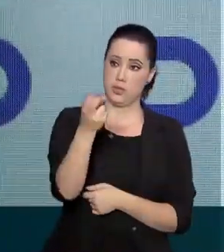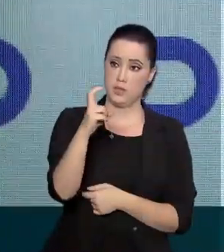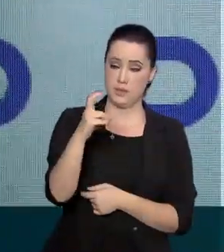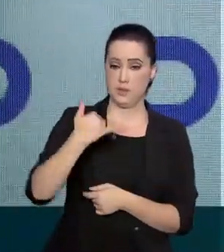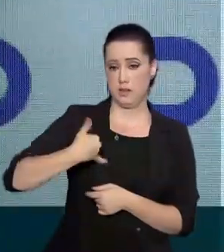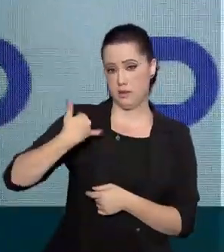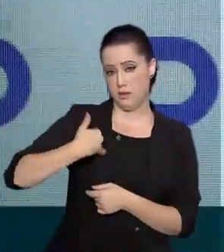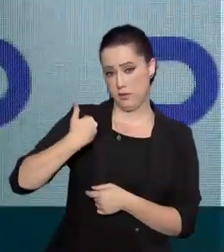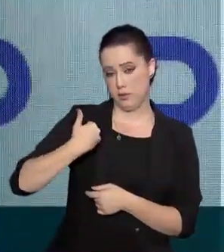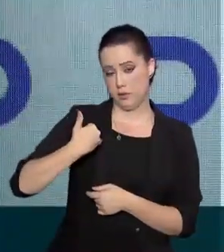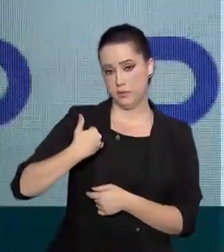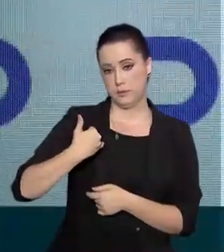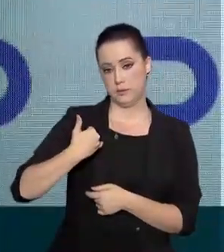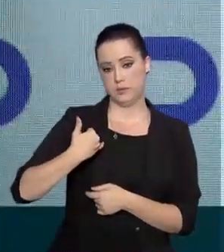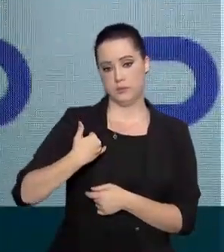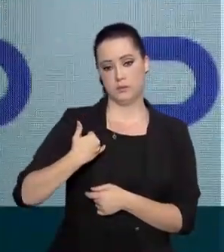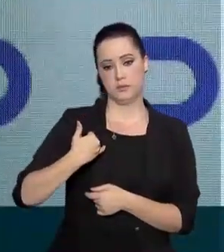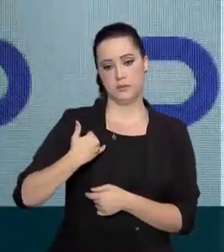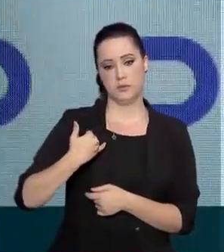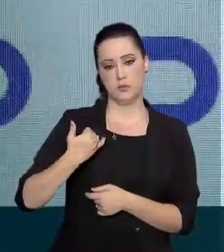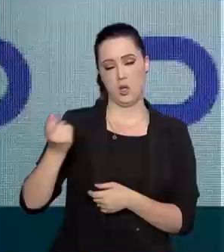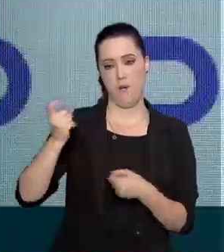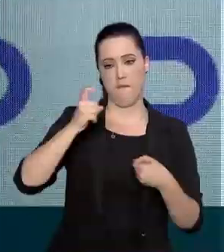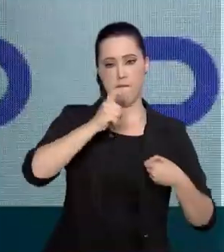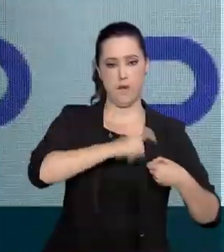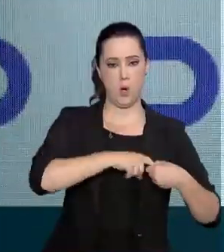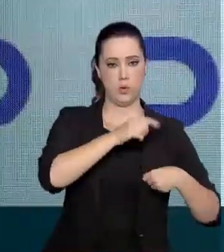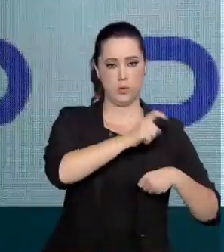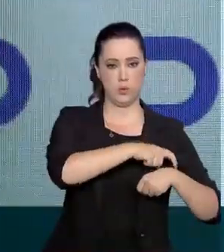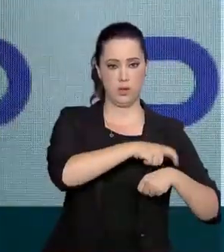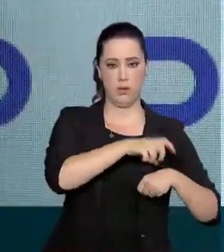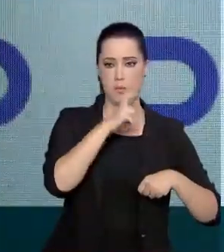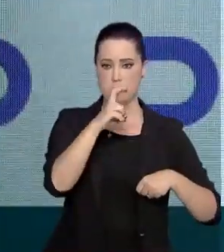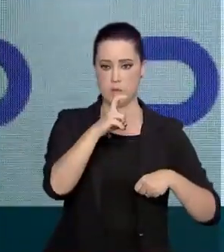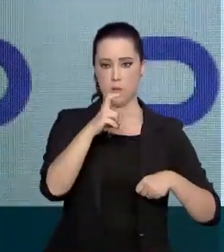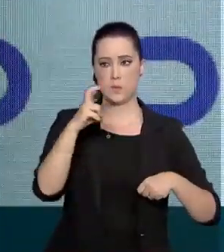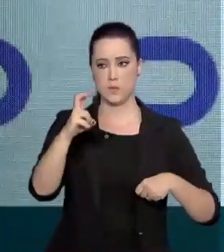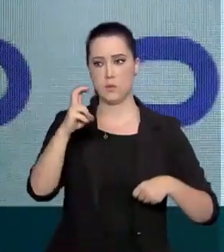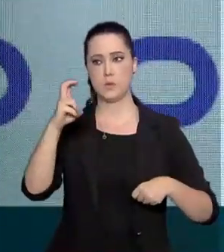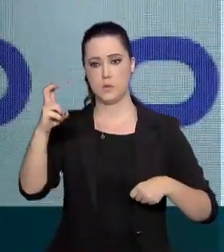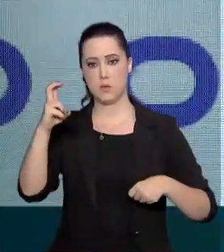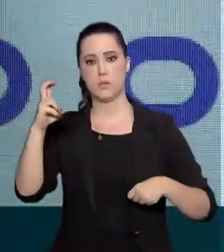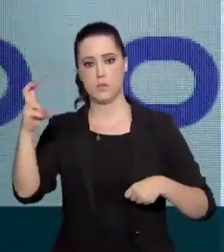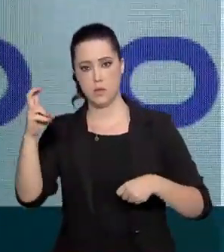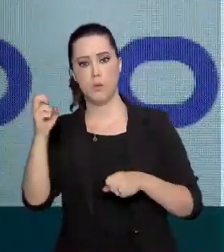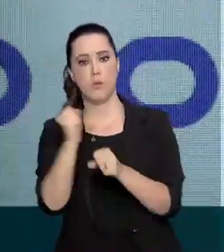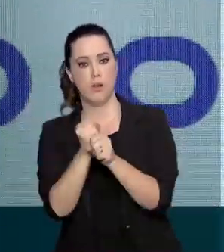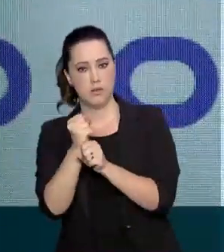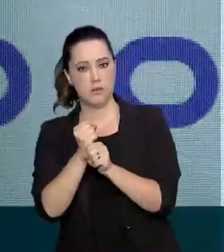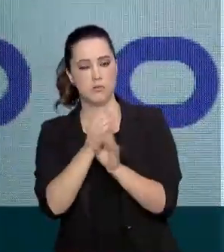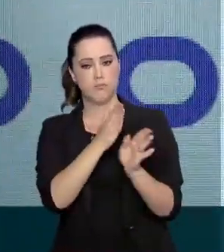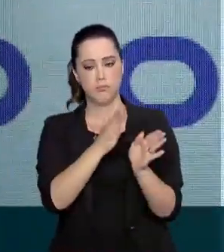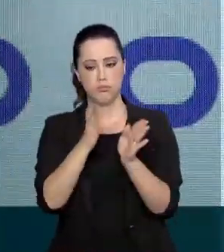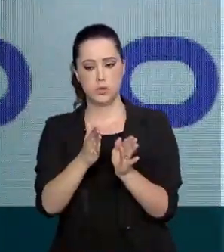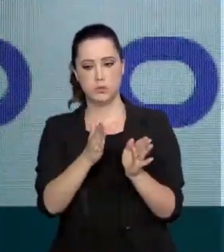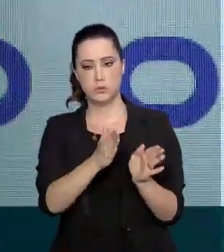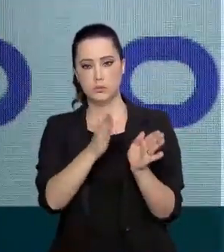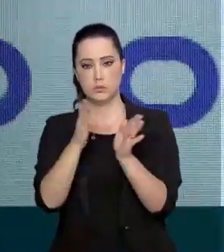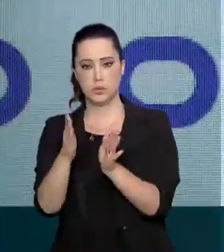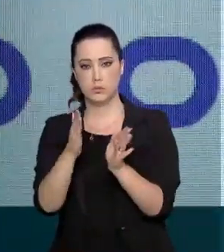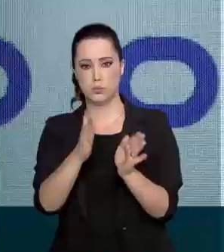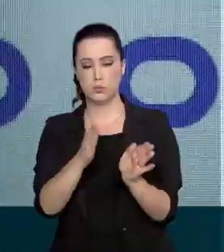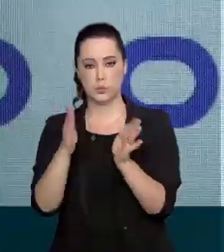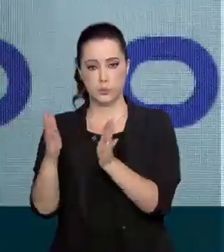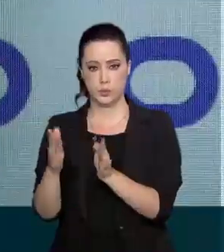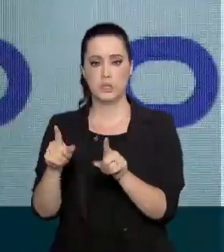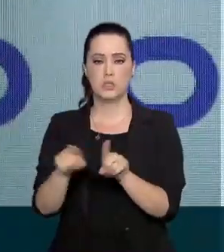idade, já estou lá, volta o prazo de validade de 5 e 5 anos. Também nesse projeto de lei, tem